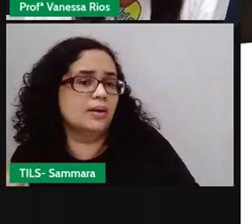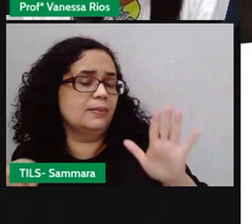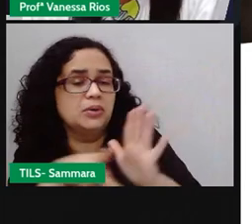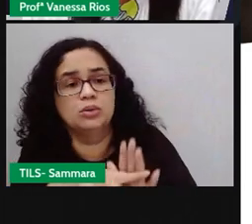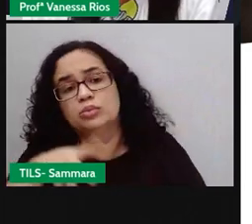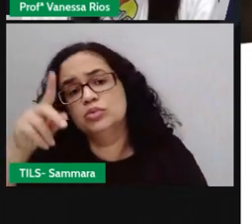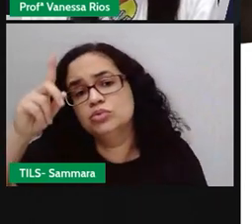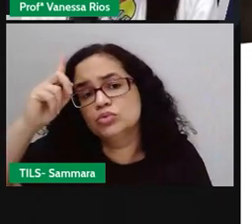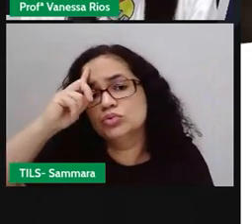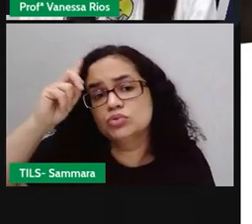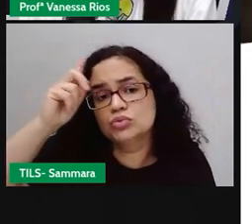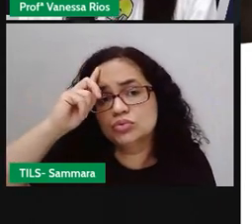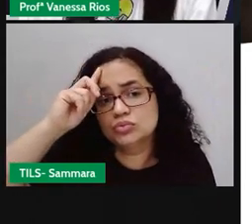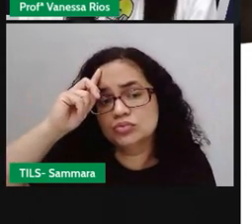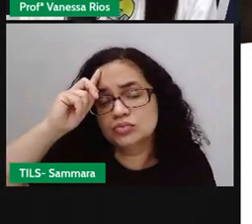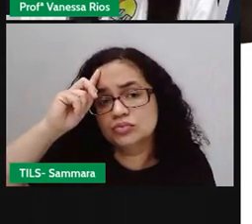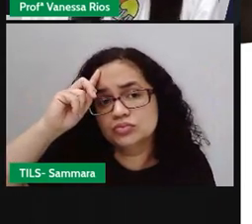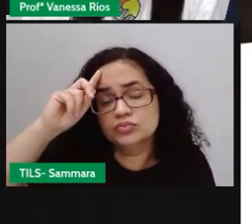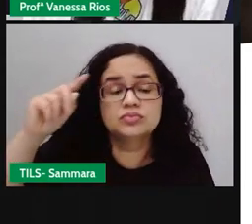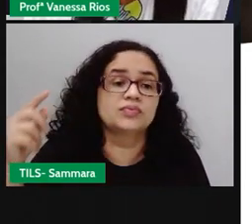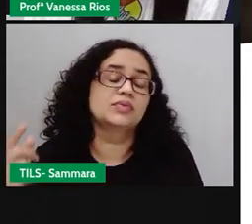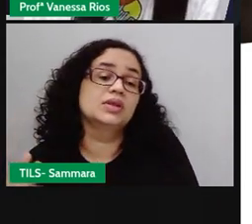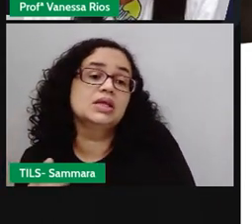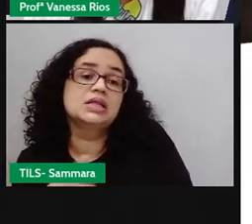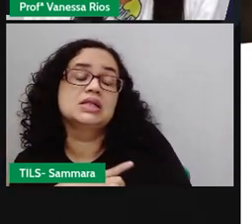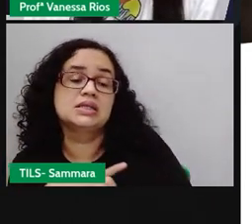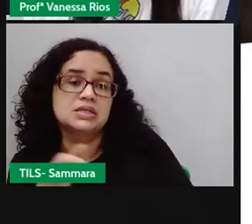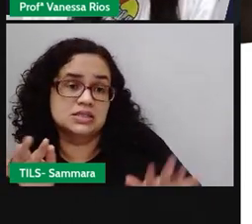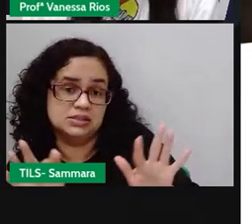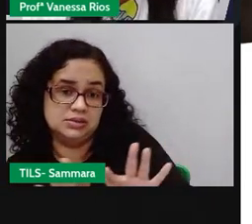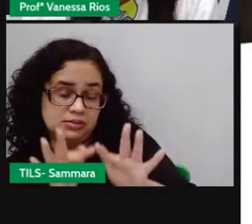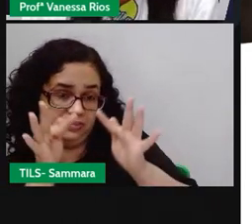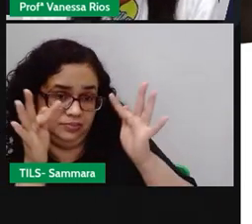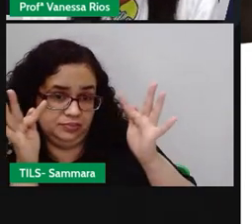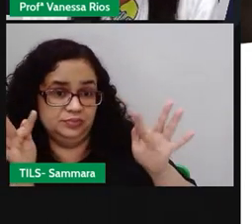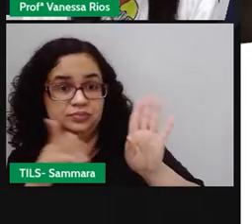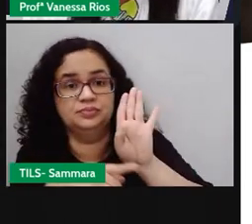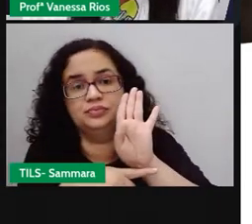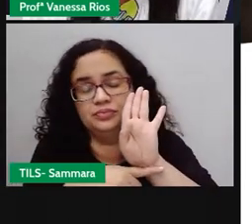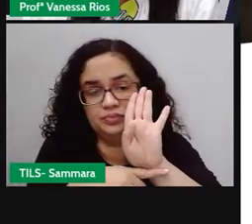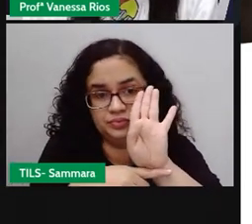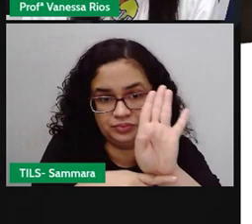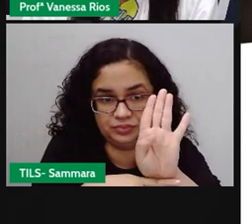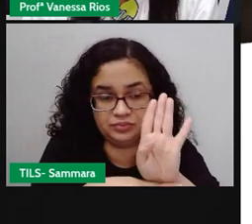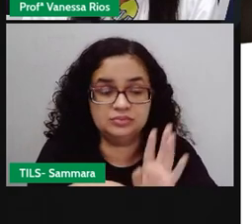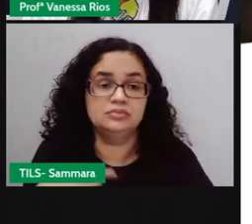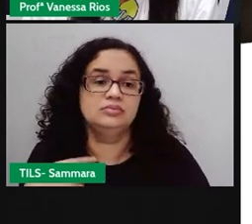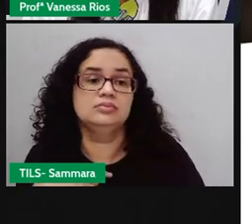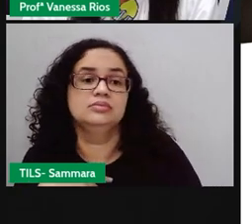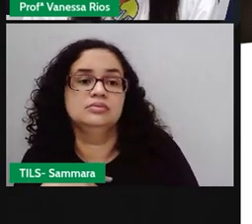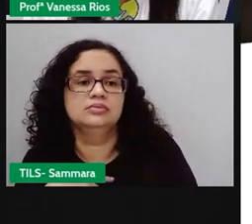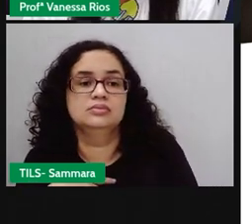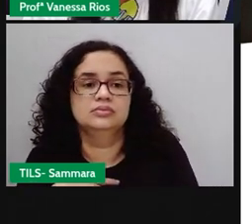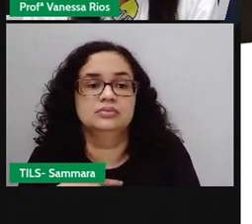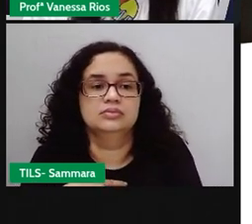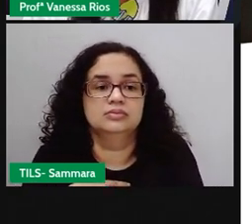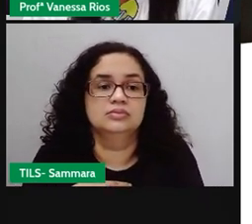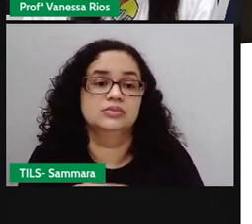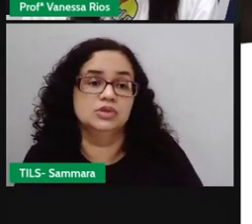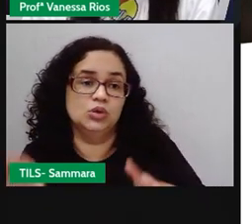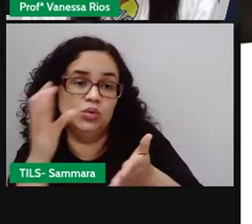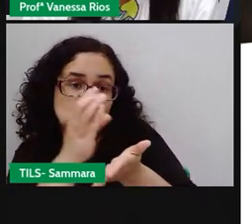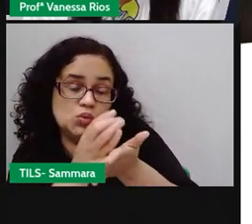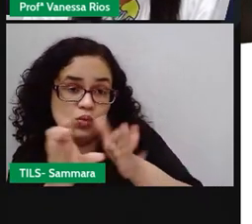a dia, mas que mesmo envolvendo ações simples, estão ali contribuindo para a nossa